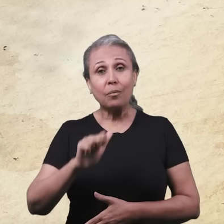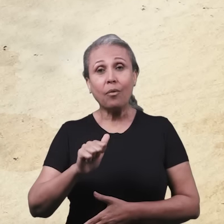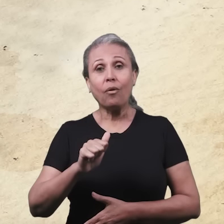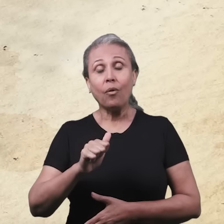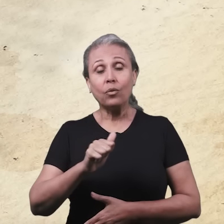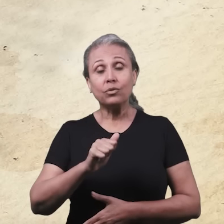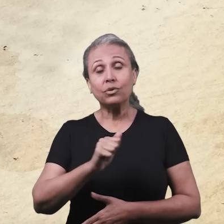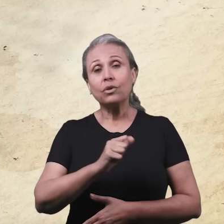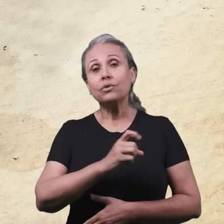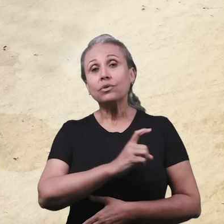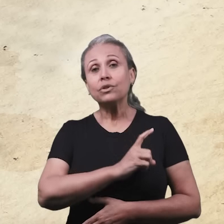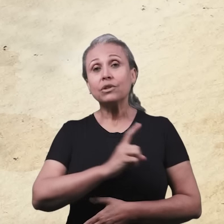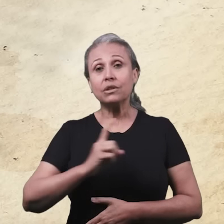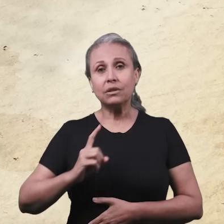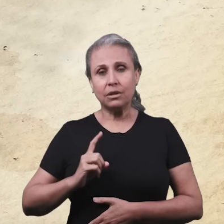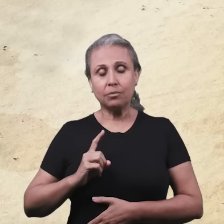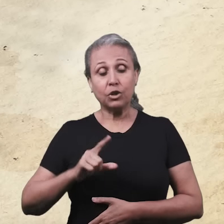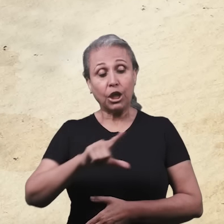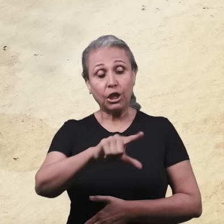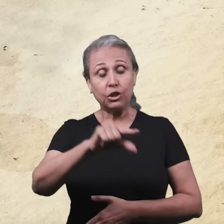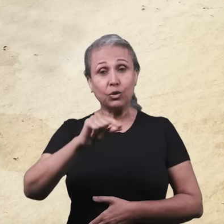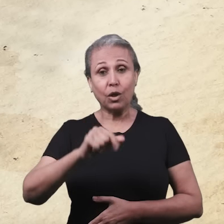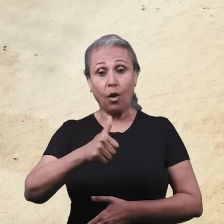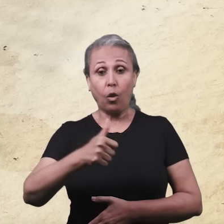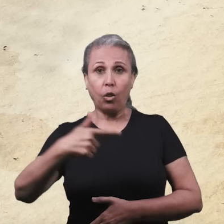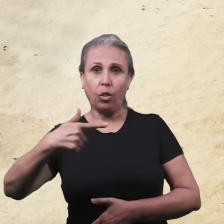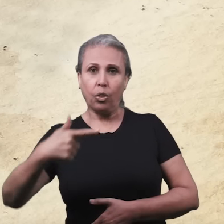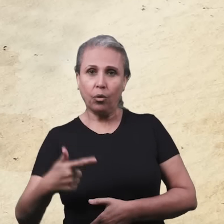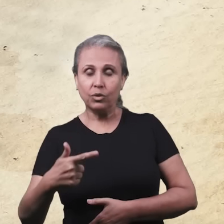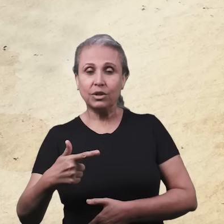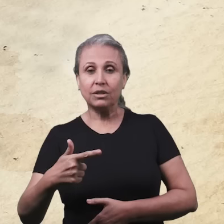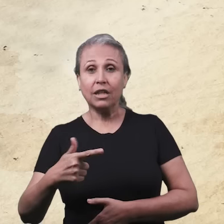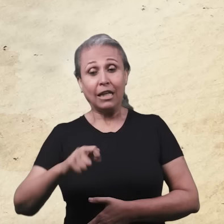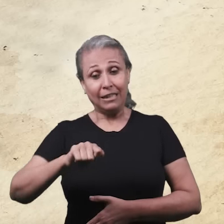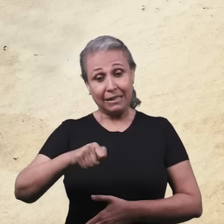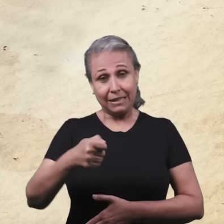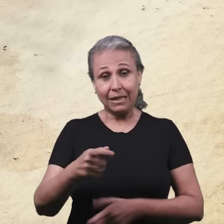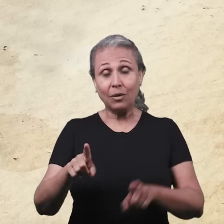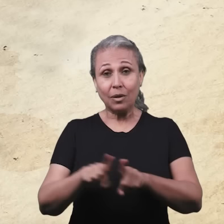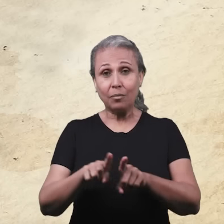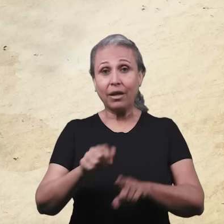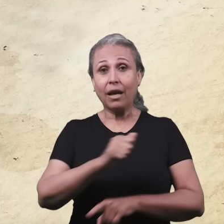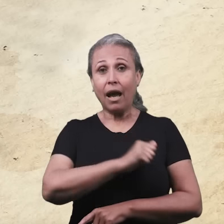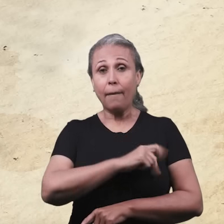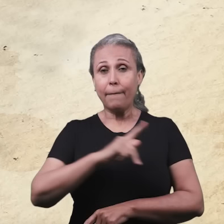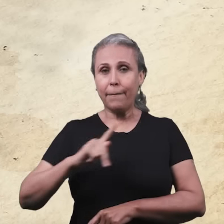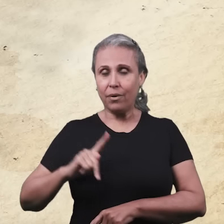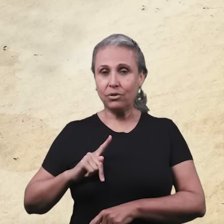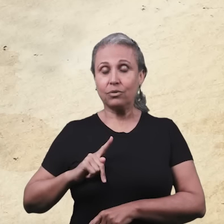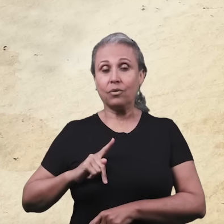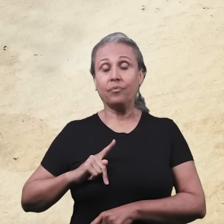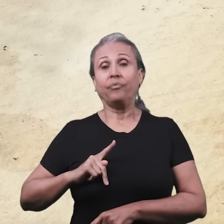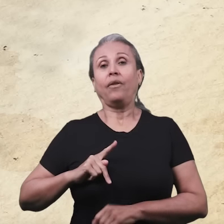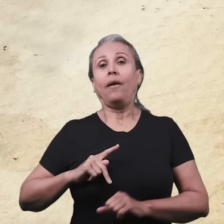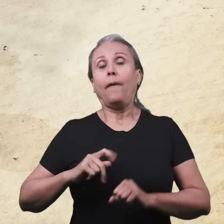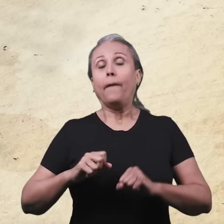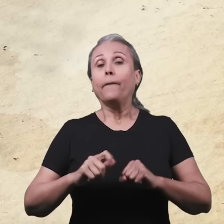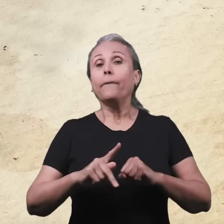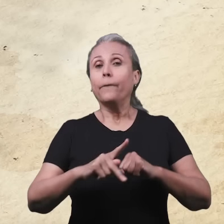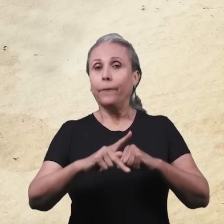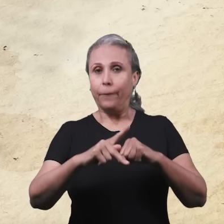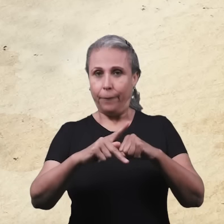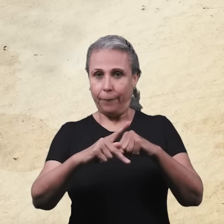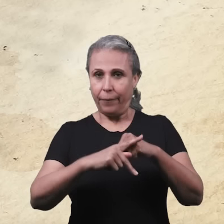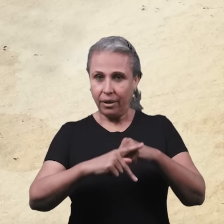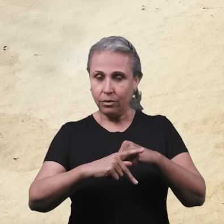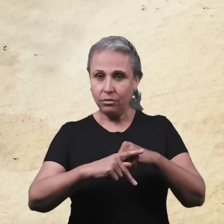seus discípulos, e escolheu 12 deles, a quem também deu o nome de apóstolos: Simão, ao